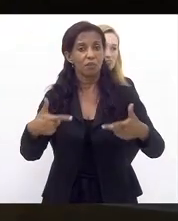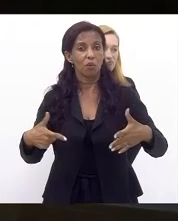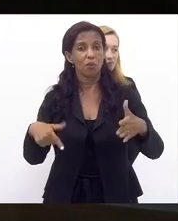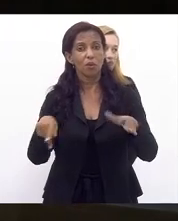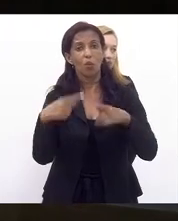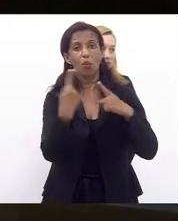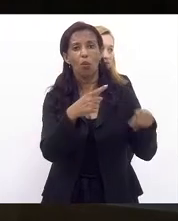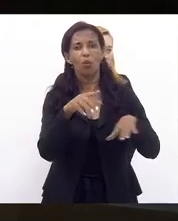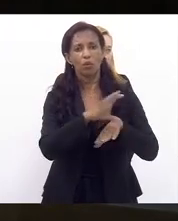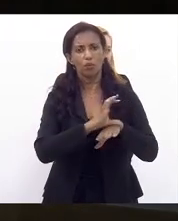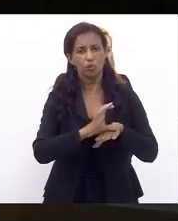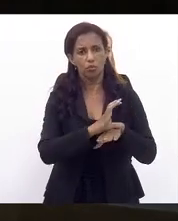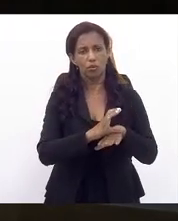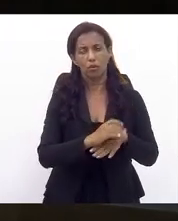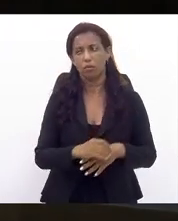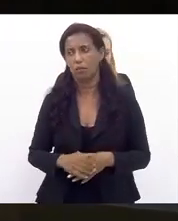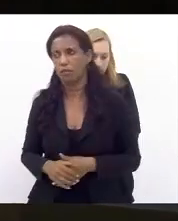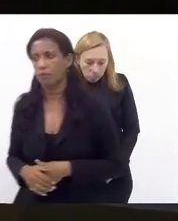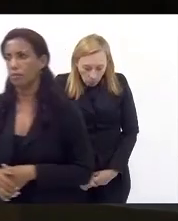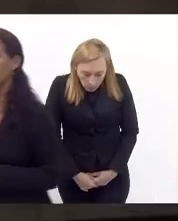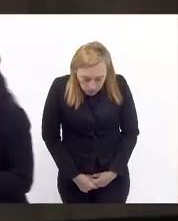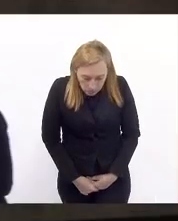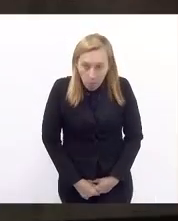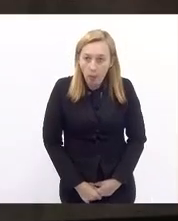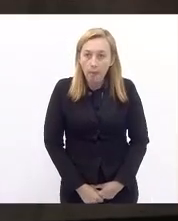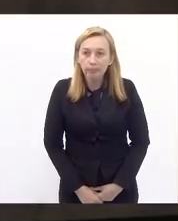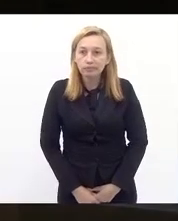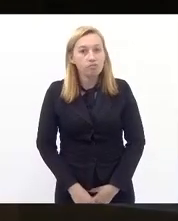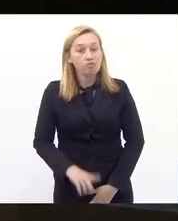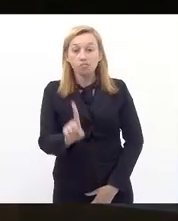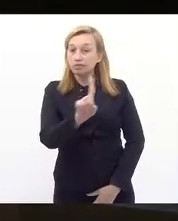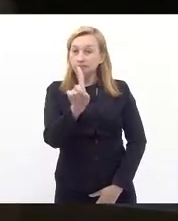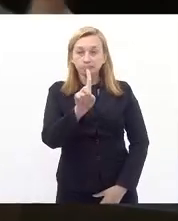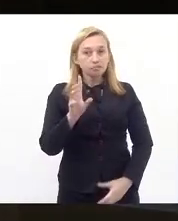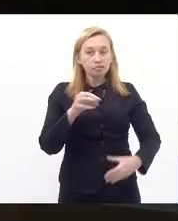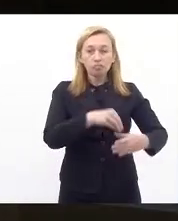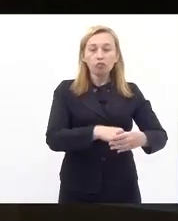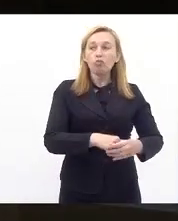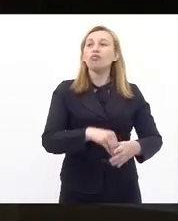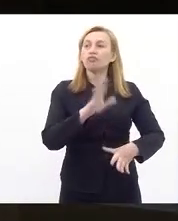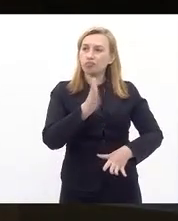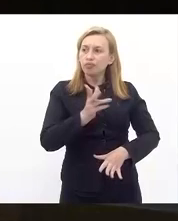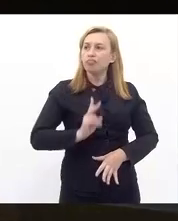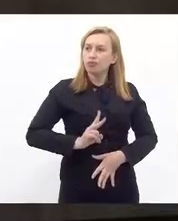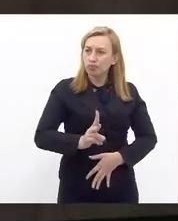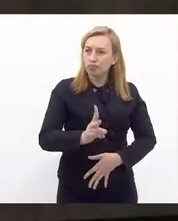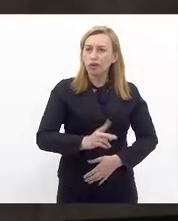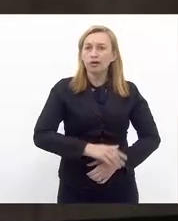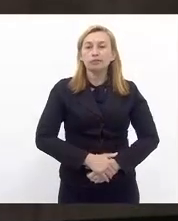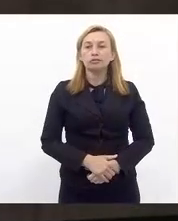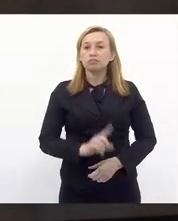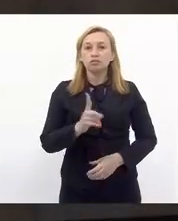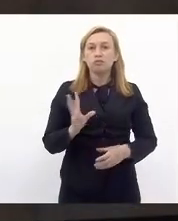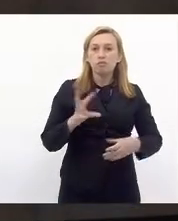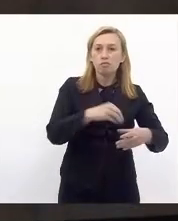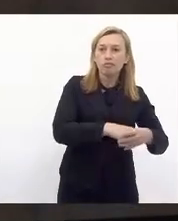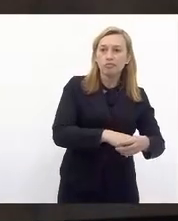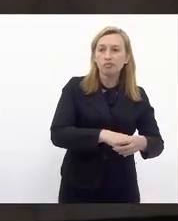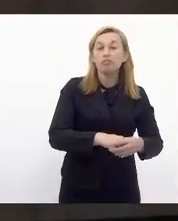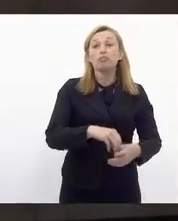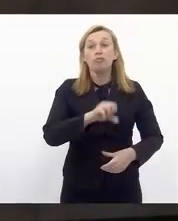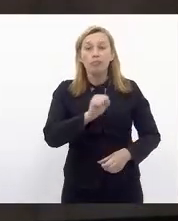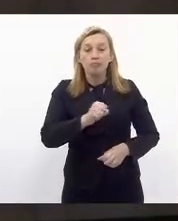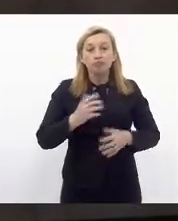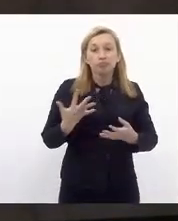inconstitucional não posso eu não posso não se trata de coração lá Não já desde sempre não se trata de incorporação se